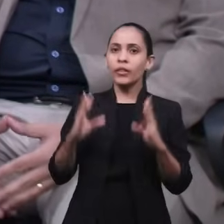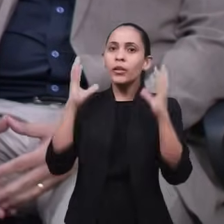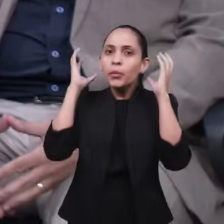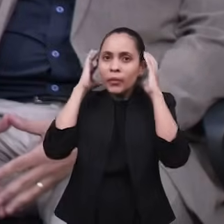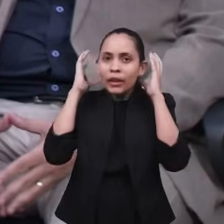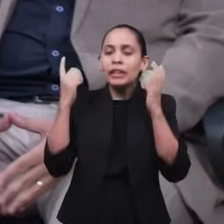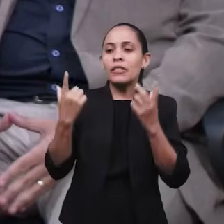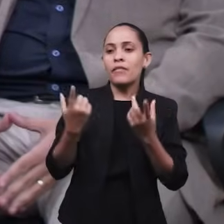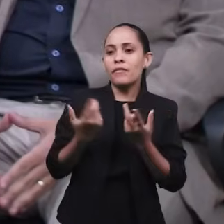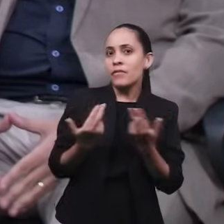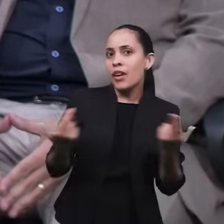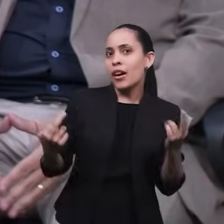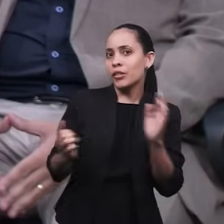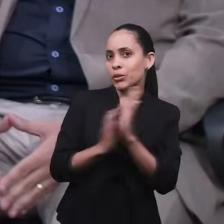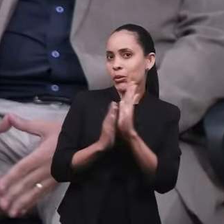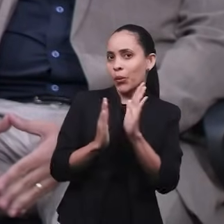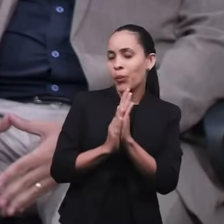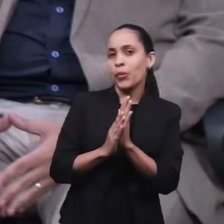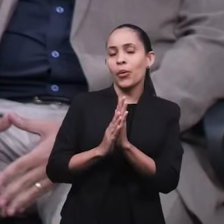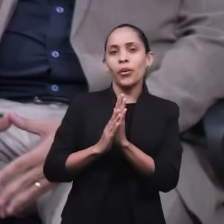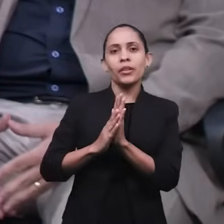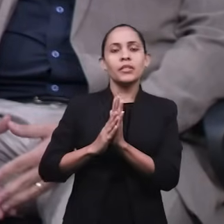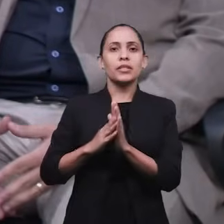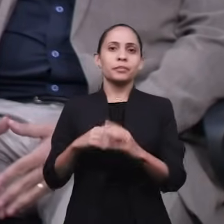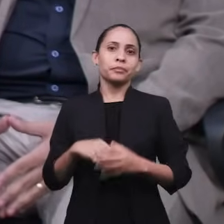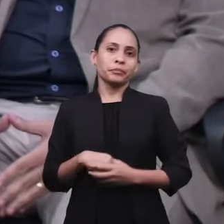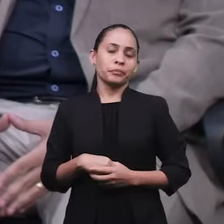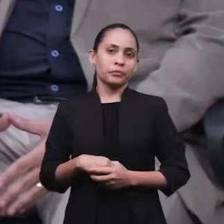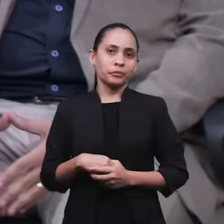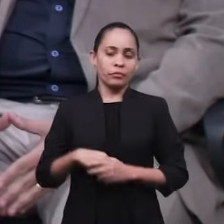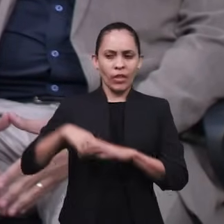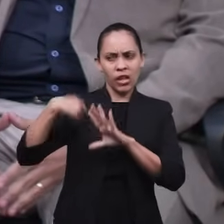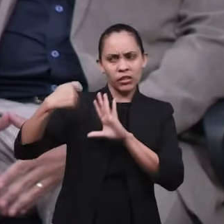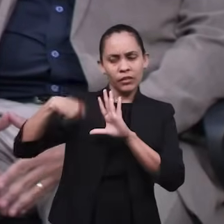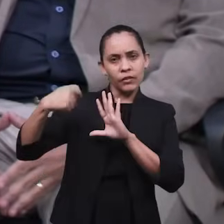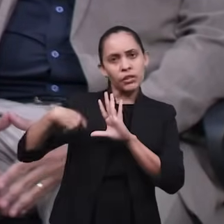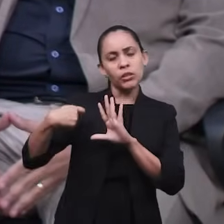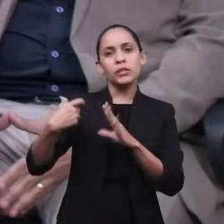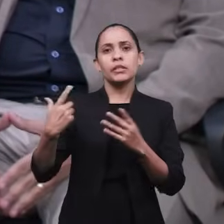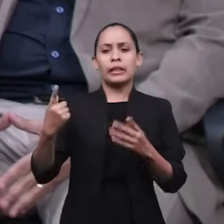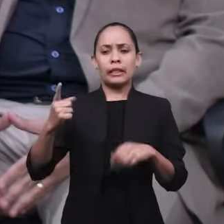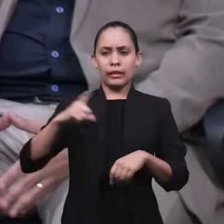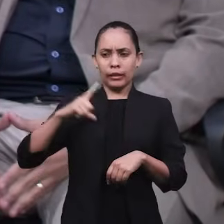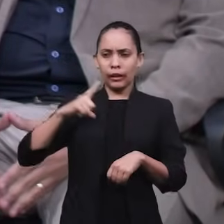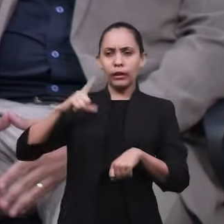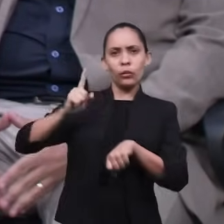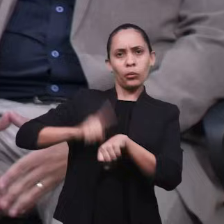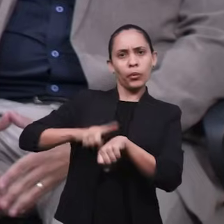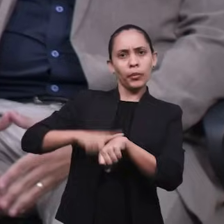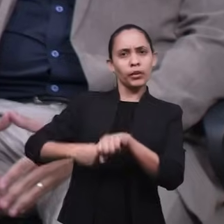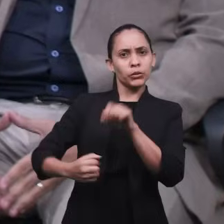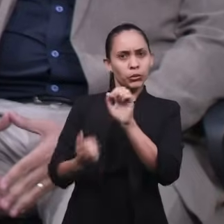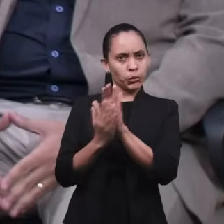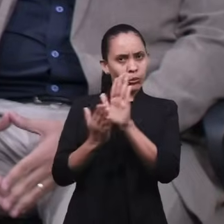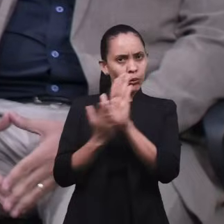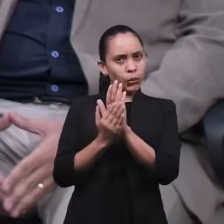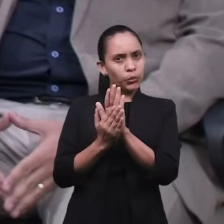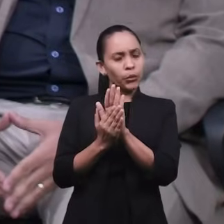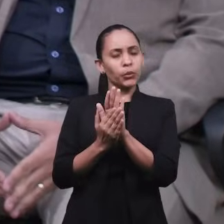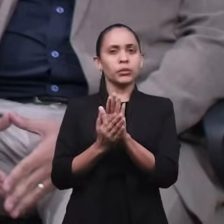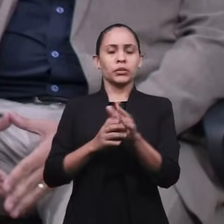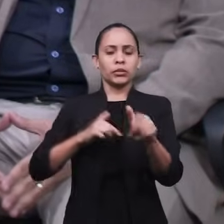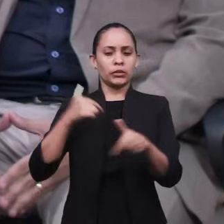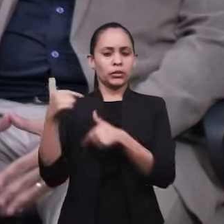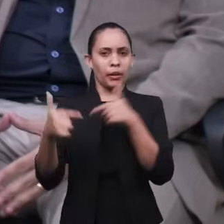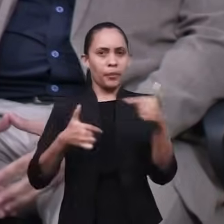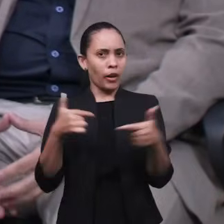recebíamos muitos louvores ali do departamento, as gravações. Tem um momento dos louvores em termos de